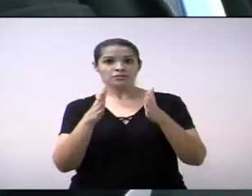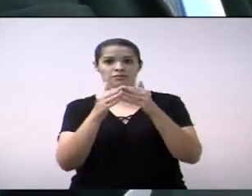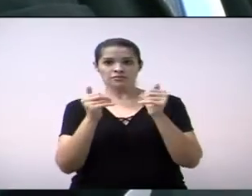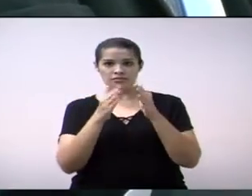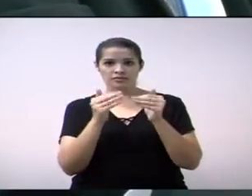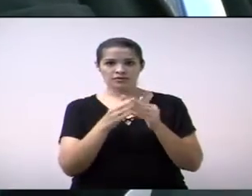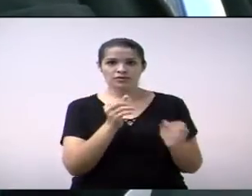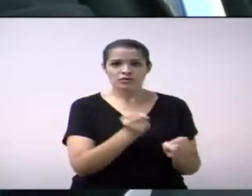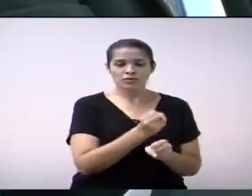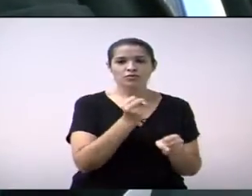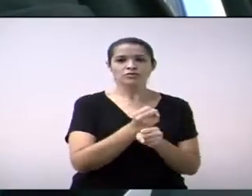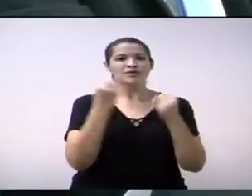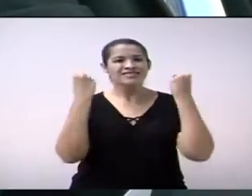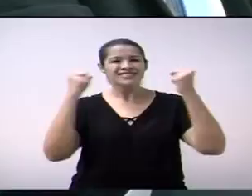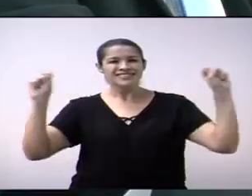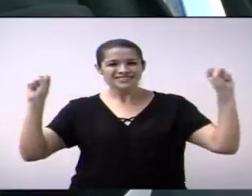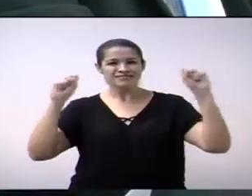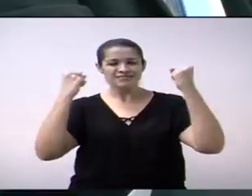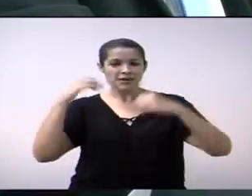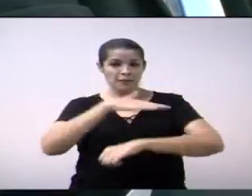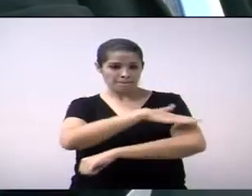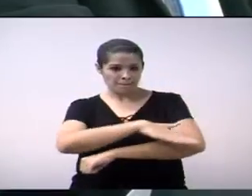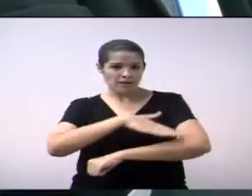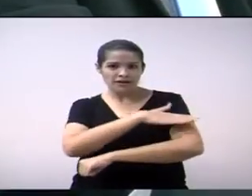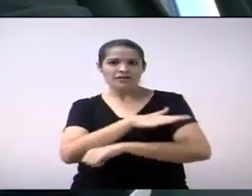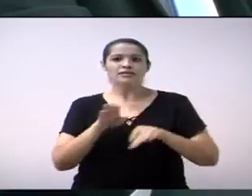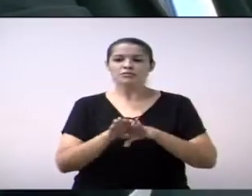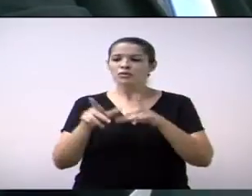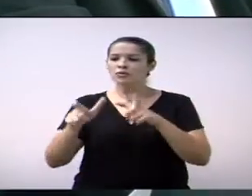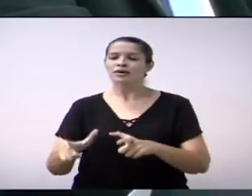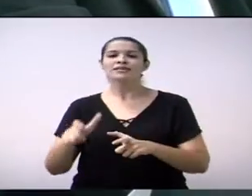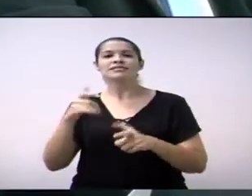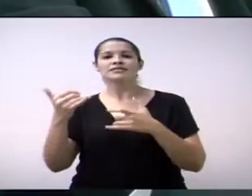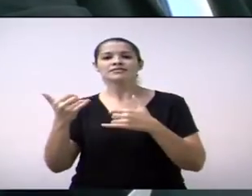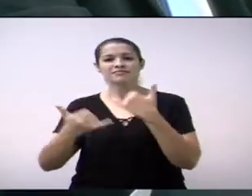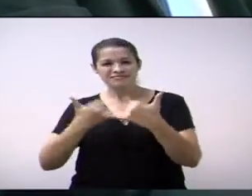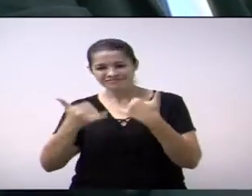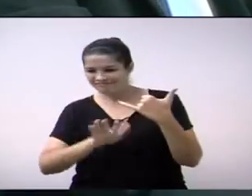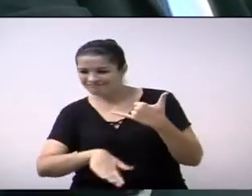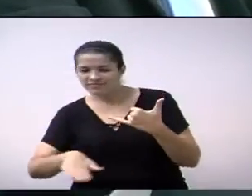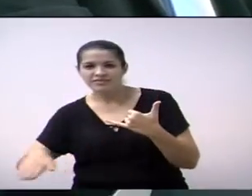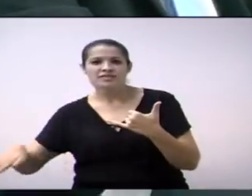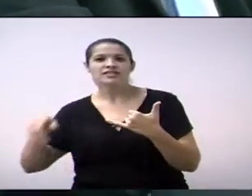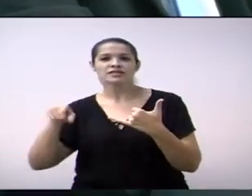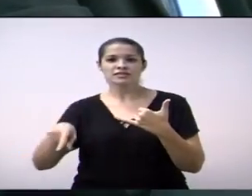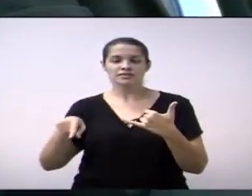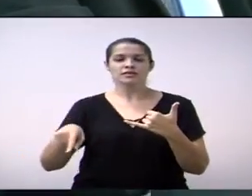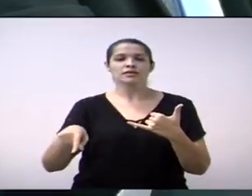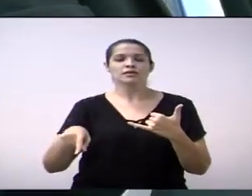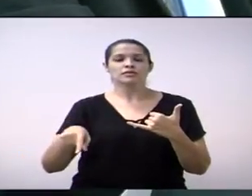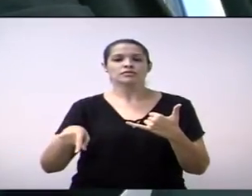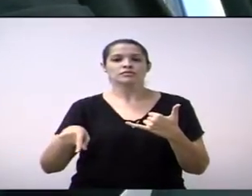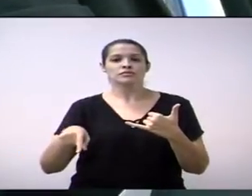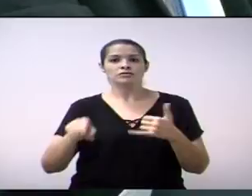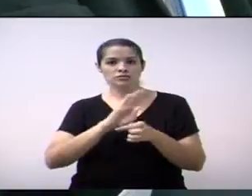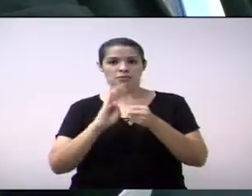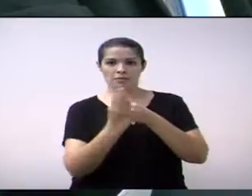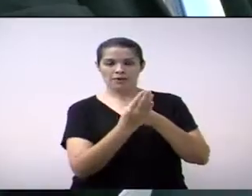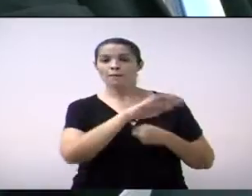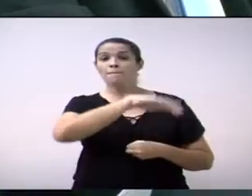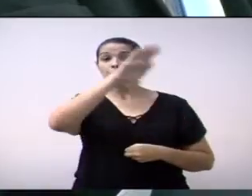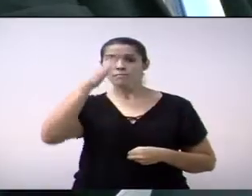crianças e academia ao ar livre, na praça localizada na Avenida Doutor René Pena Chaves, no bairro Monte Alegre 1. de